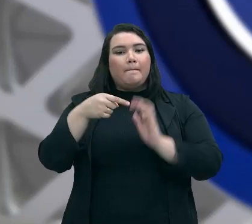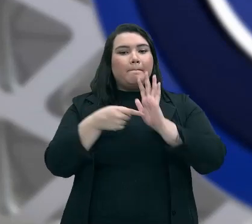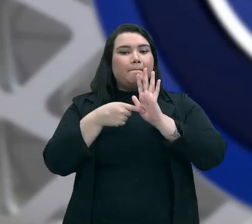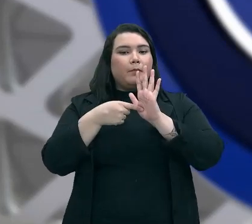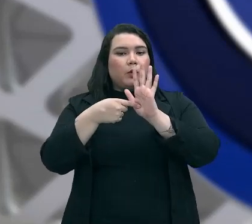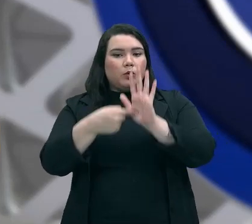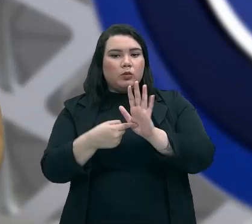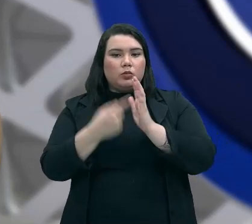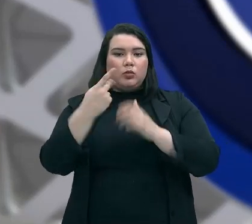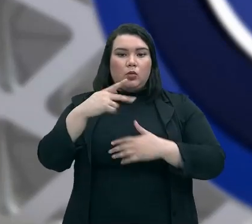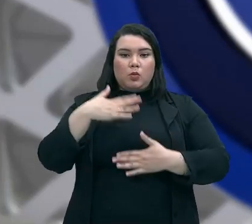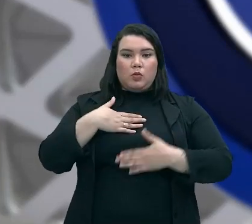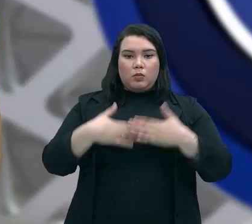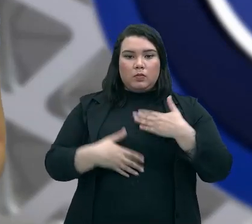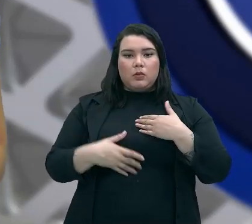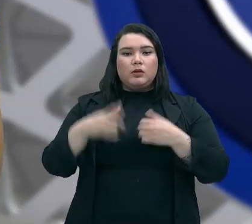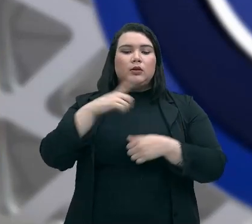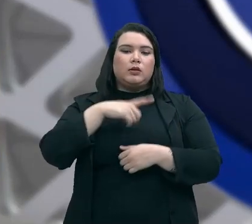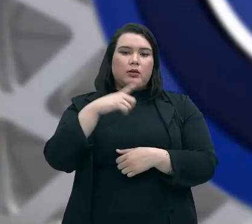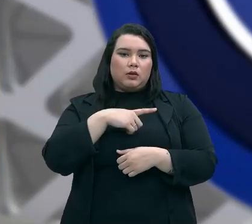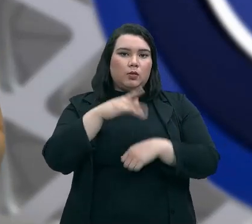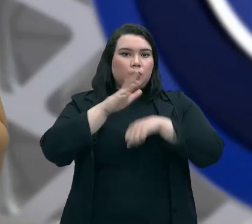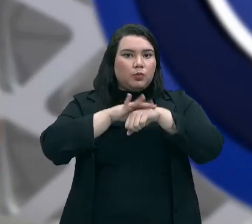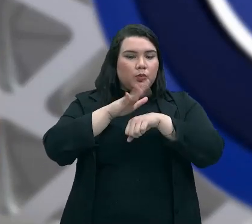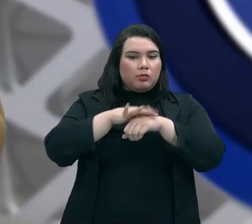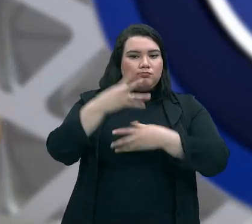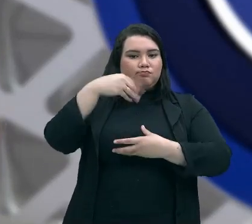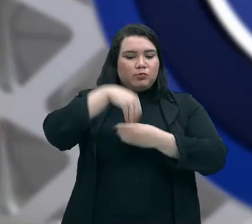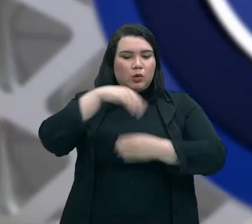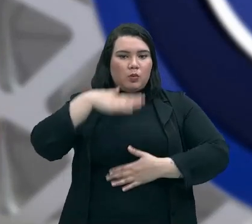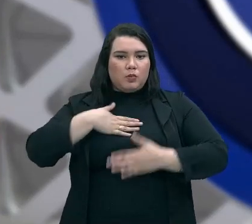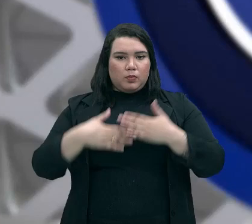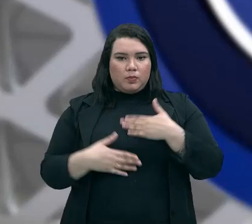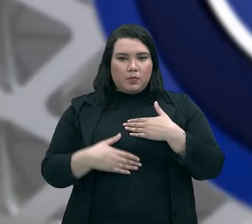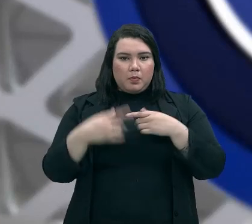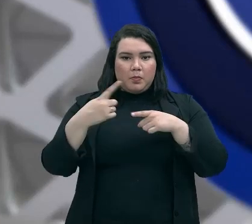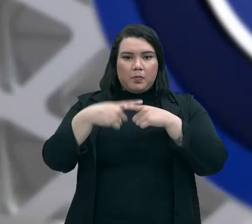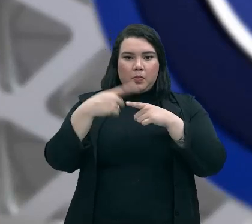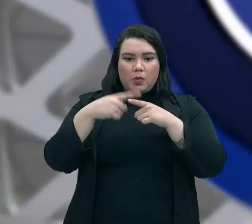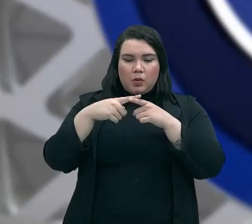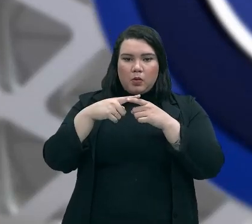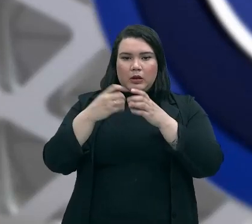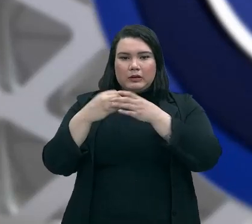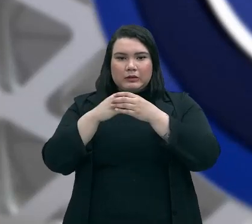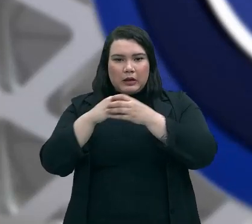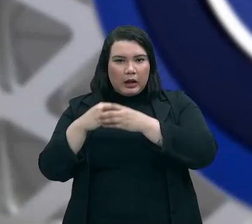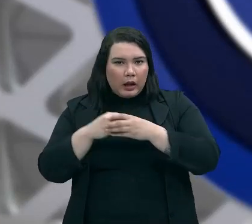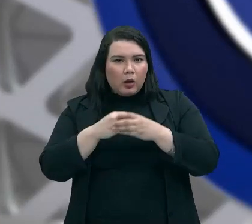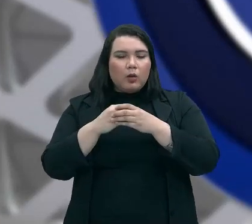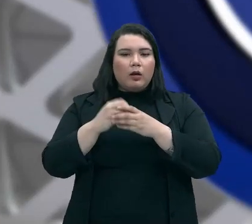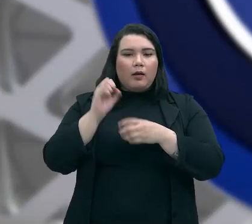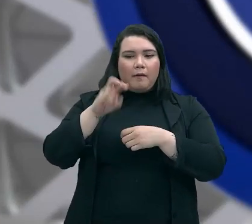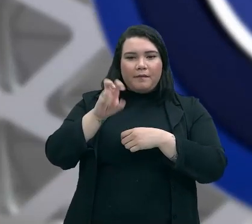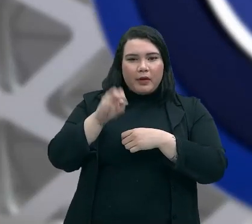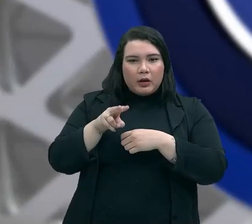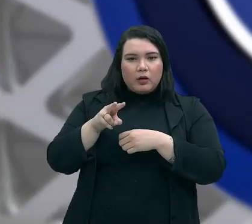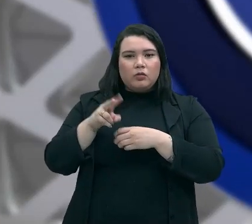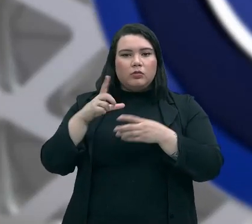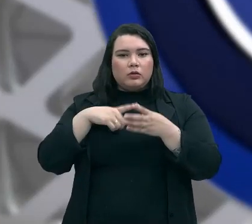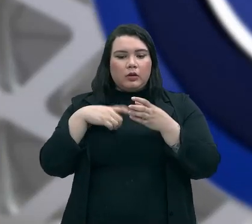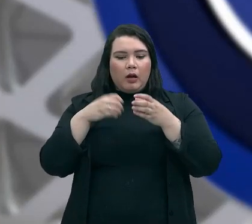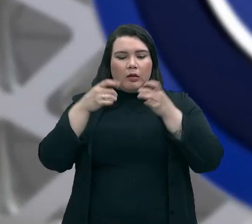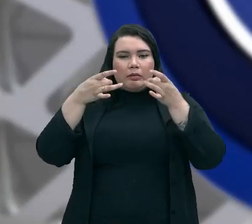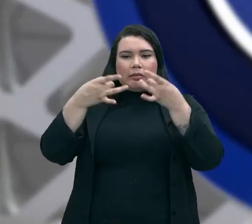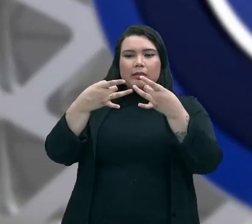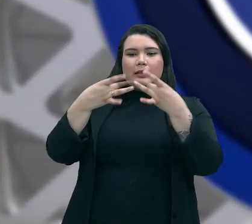do seu corpo de que está tendo alguma infecção. Porque ali as células que morreram no combate do vírus, da bactéria, eles estão se